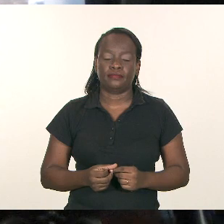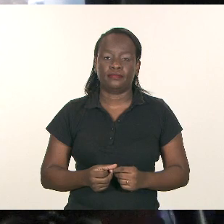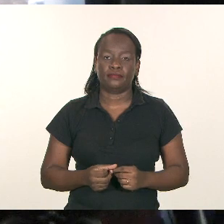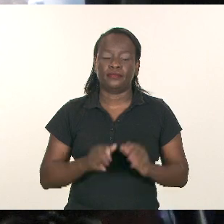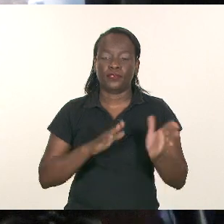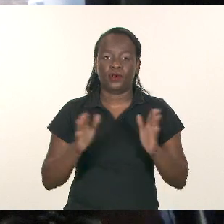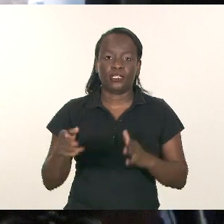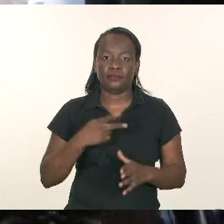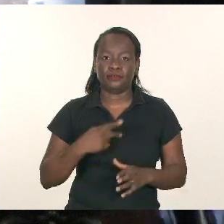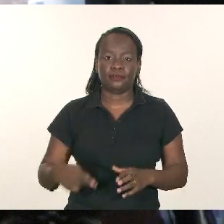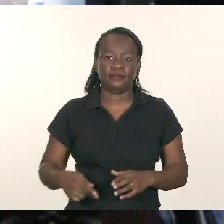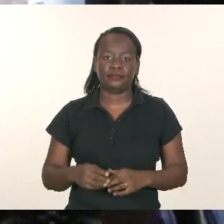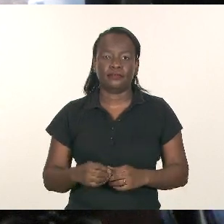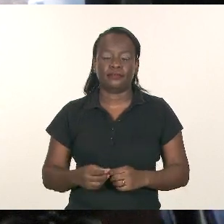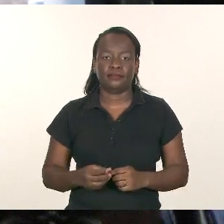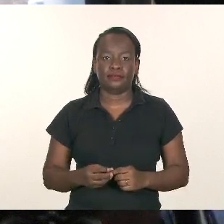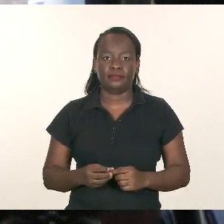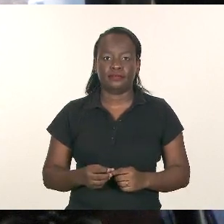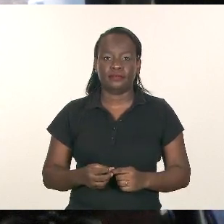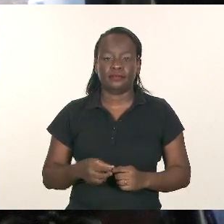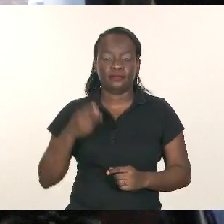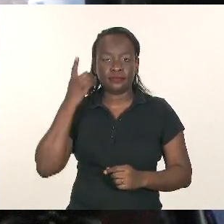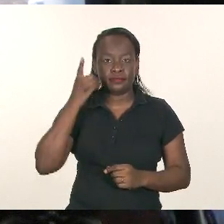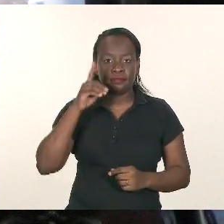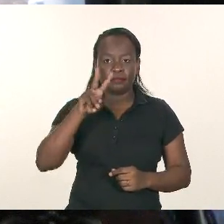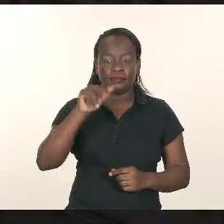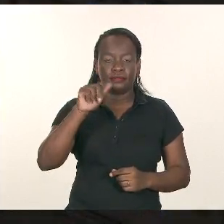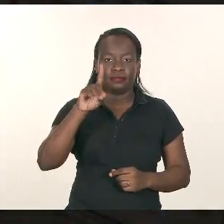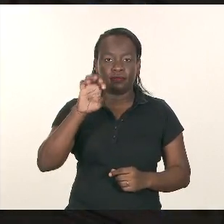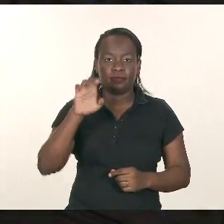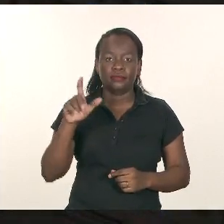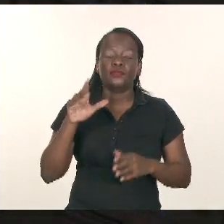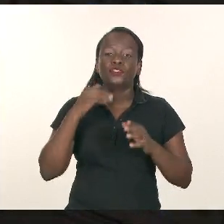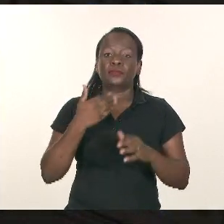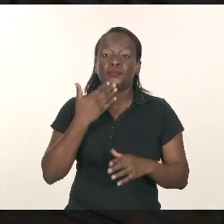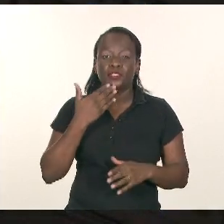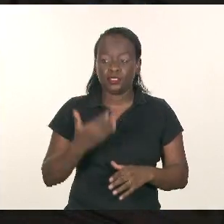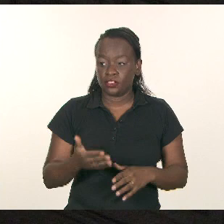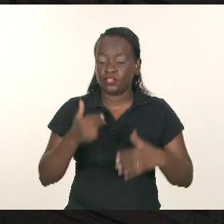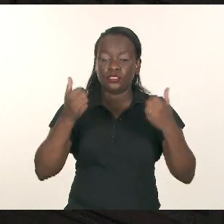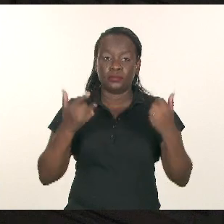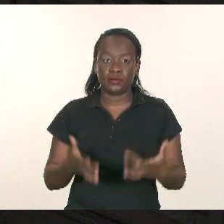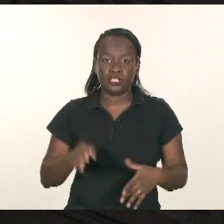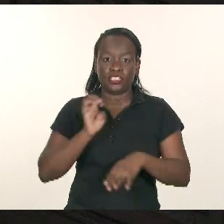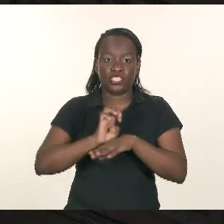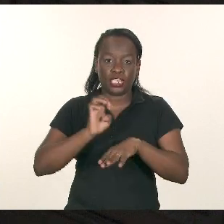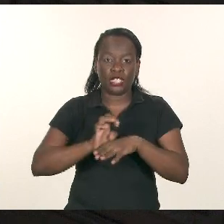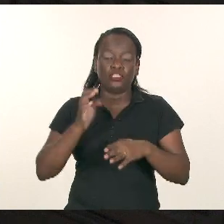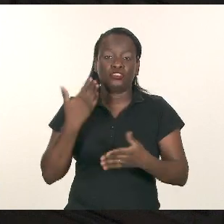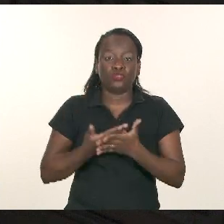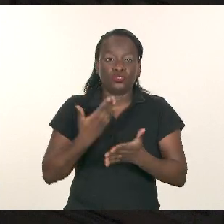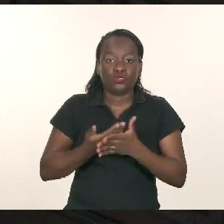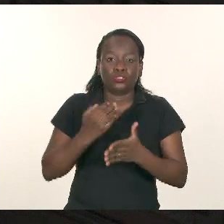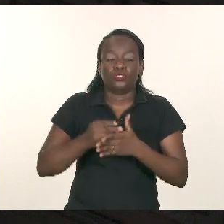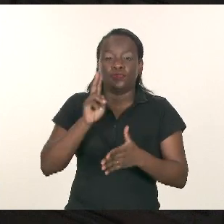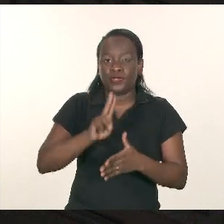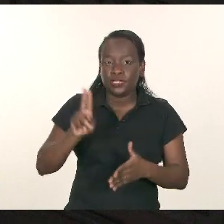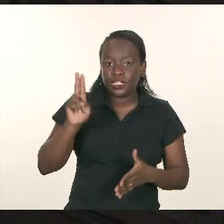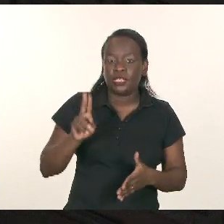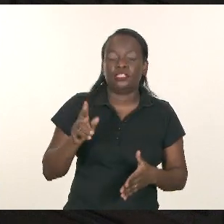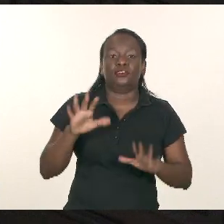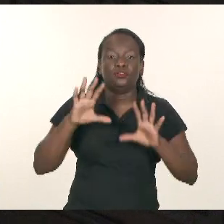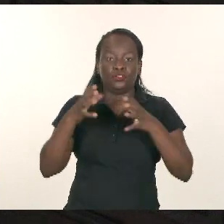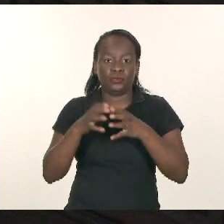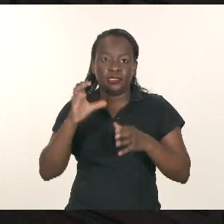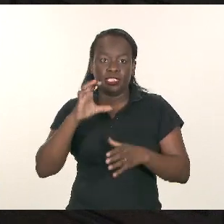Questão de ordem, presidente. Deputado Valdec. Apenas para solicitar, já que se trata de estágio de estudantes de universidades, que a Comissão